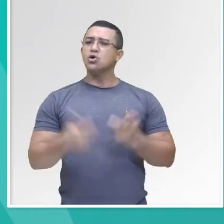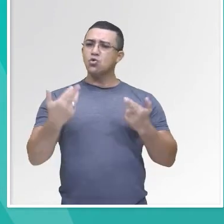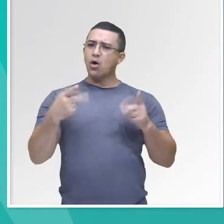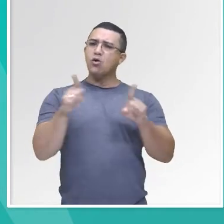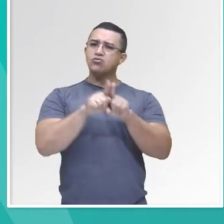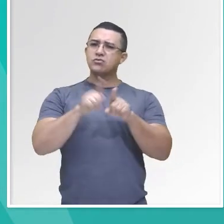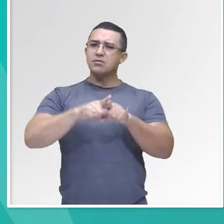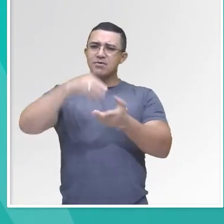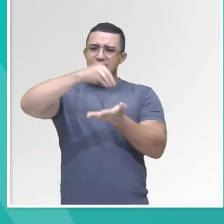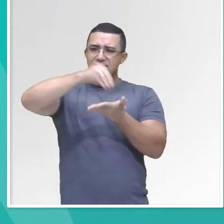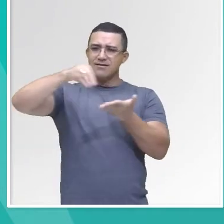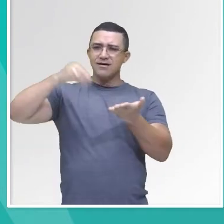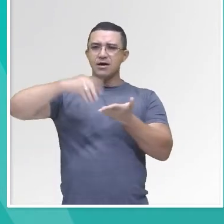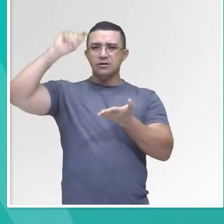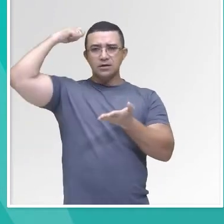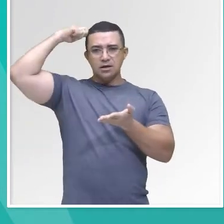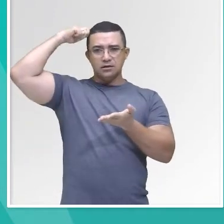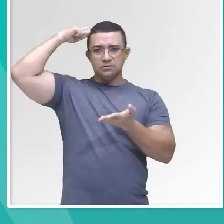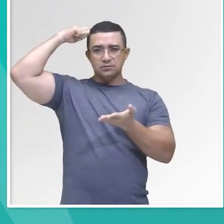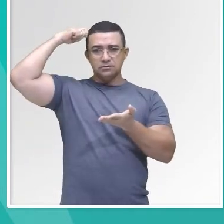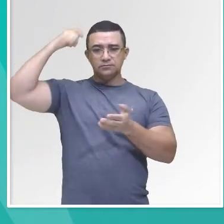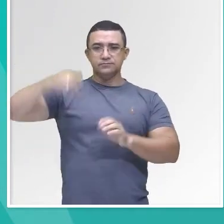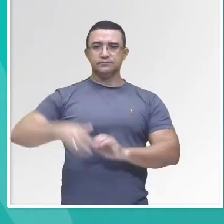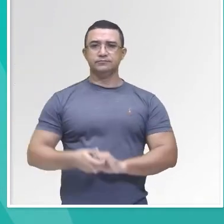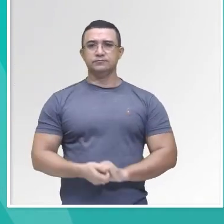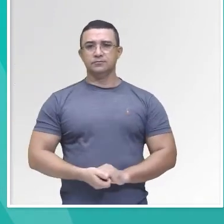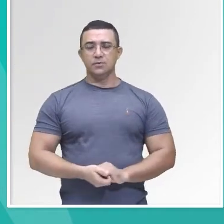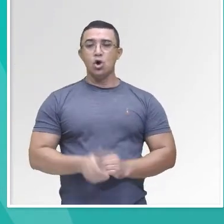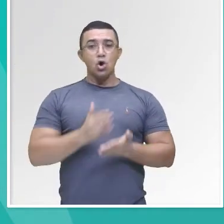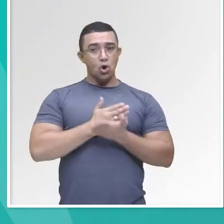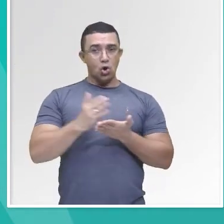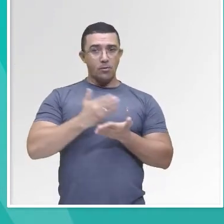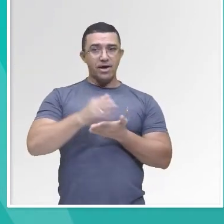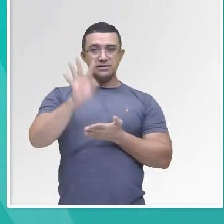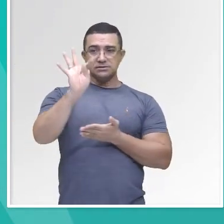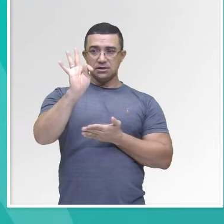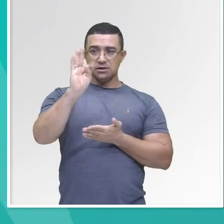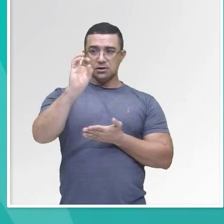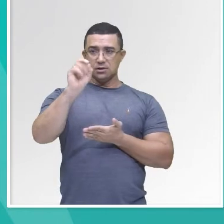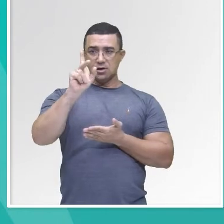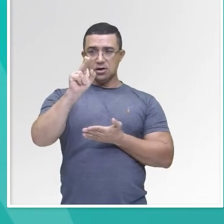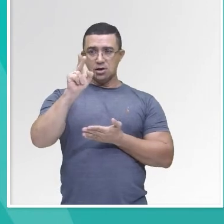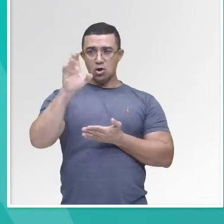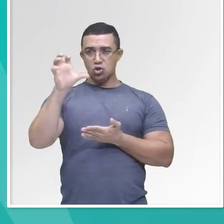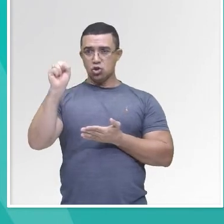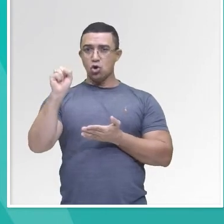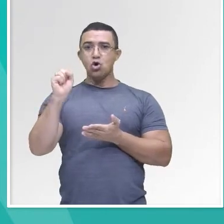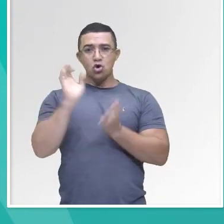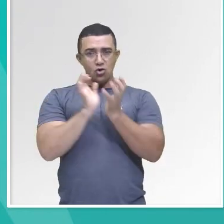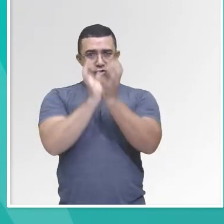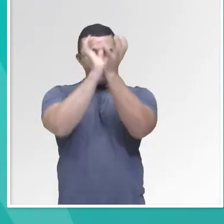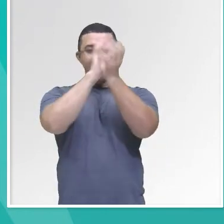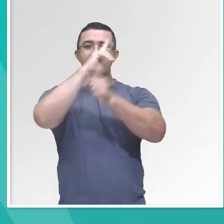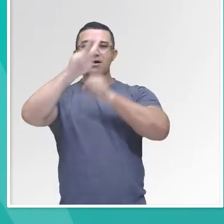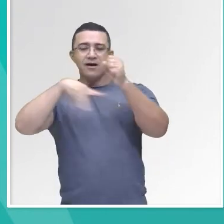colocar as peças negras, começando pelas torres aos cantos, logo depois o cavalo, os bispos,